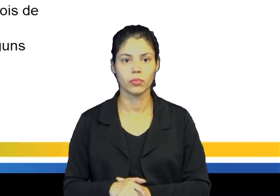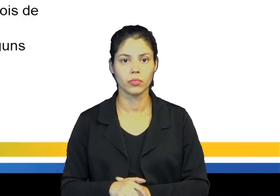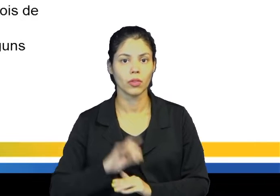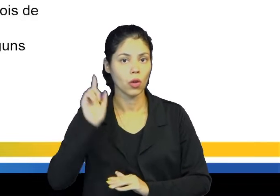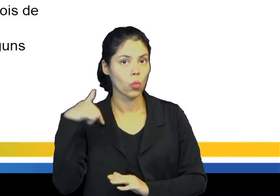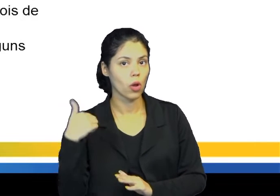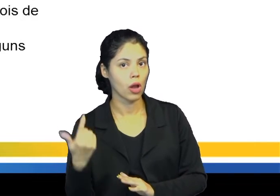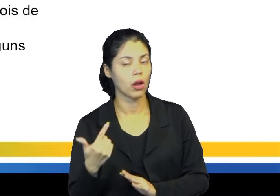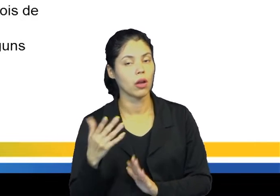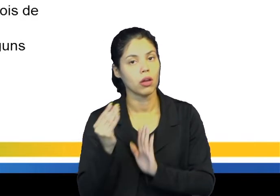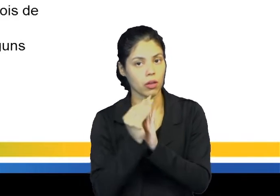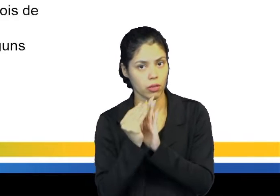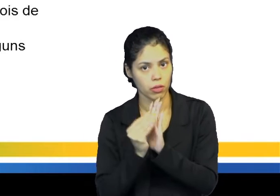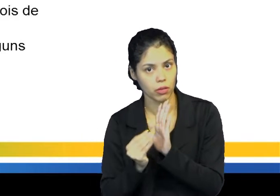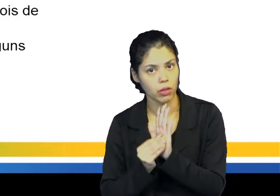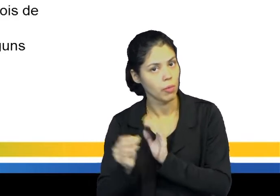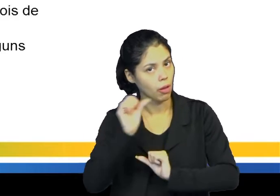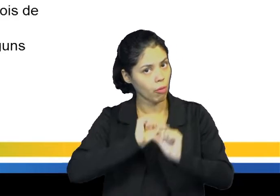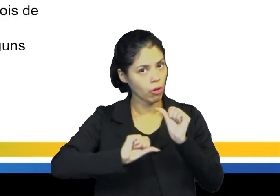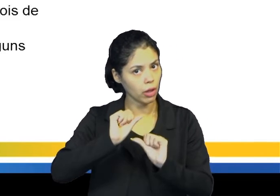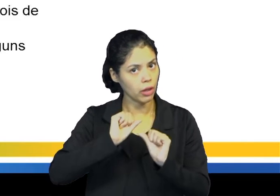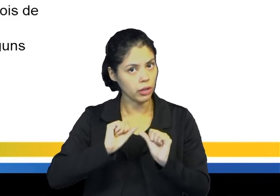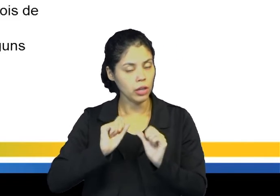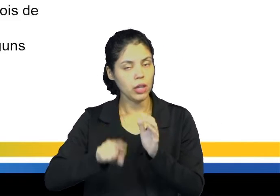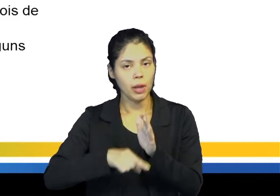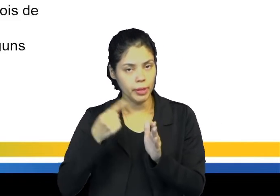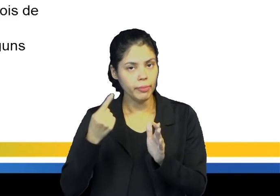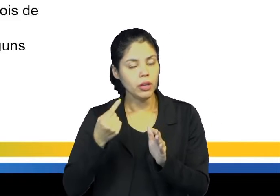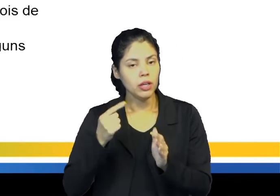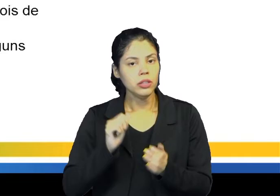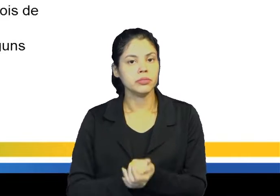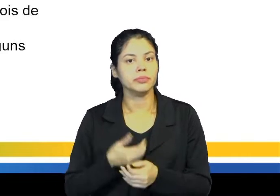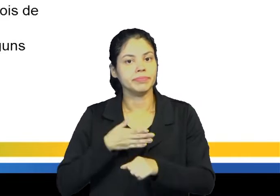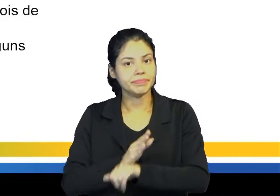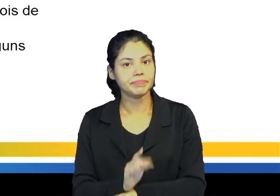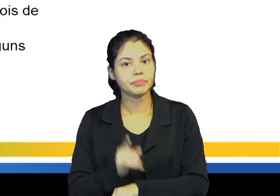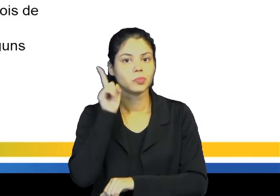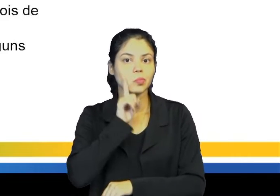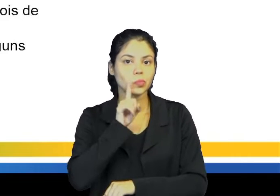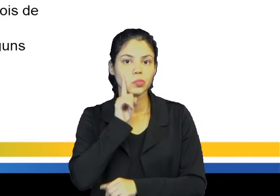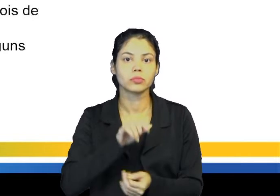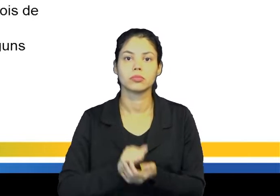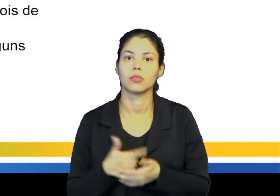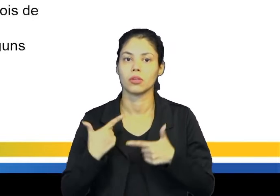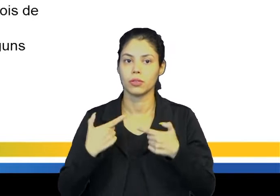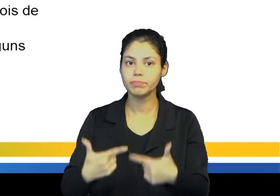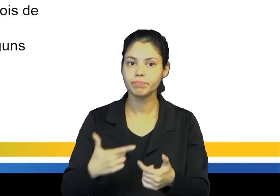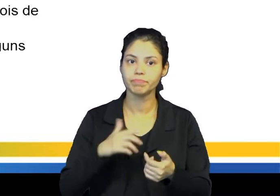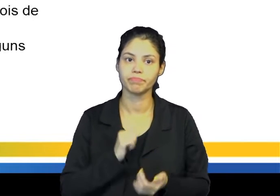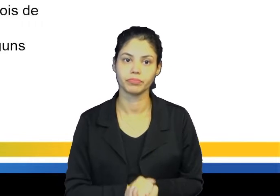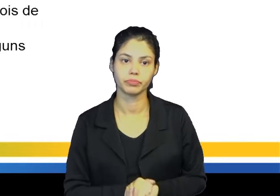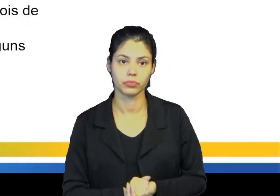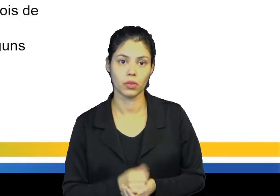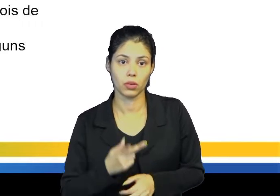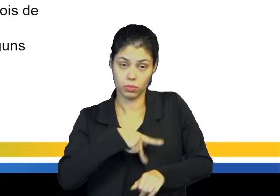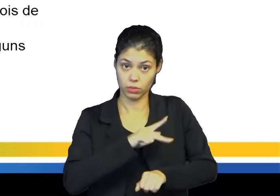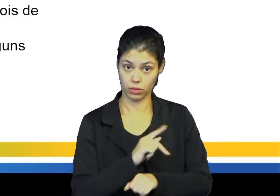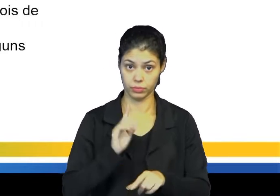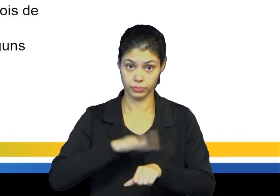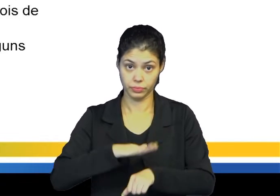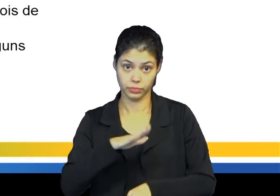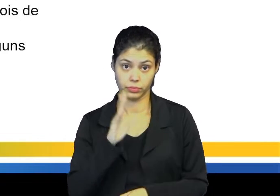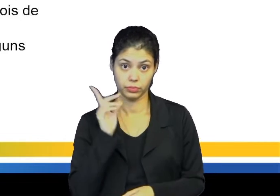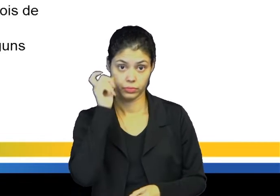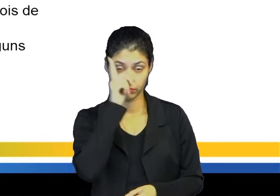Um outro fator determinante para a mudança dos rumos da Primeira Guerra Mundial foi a entrada dos Estados Unidos nessa guerra. O país mais